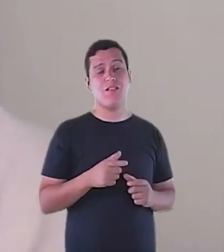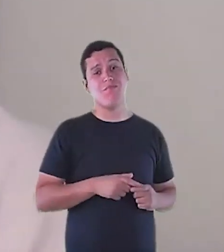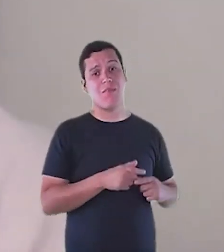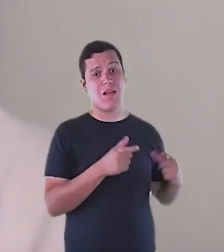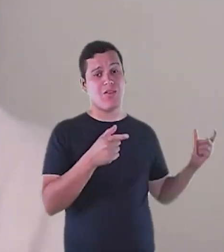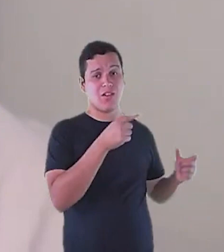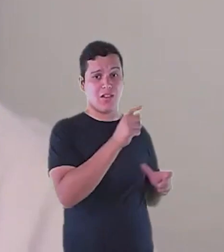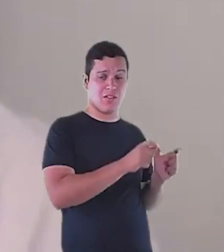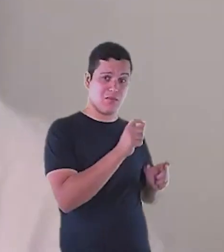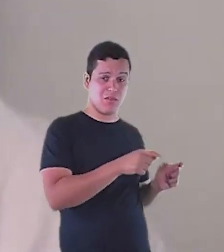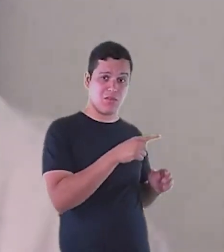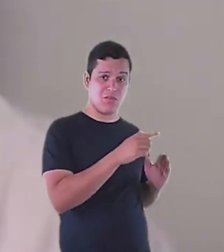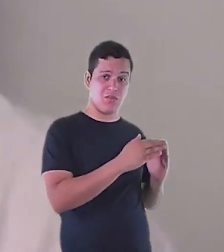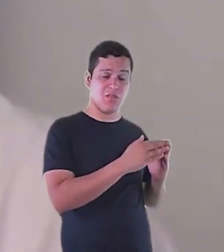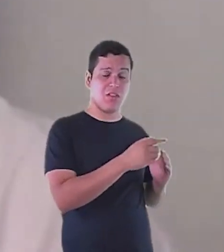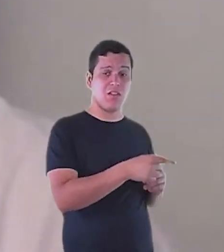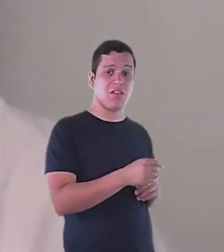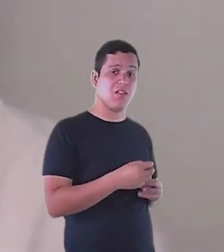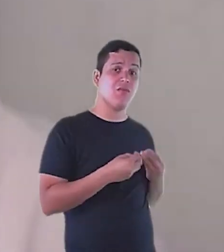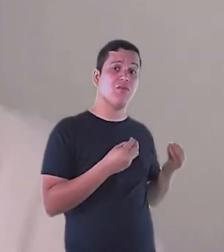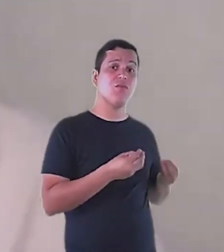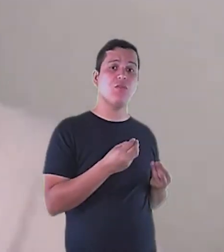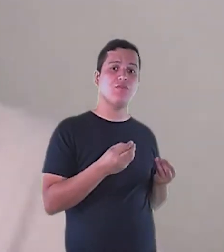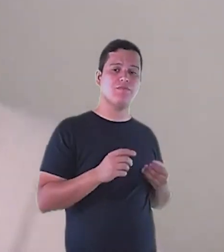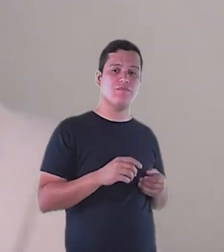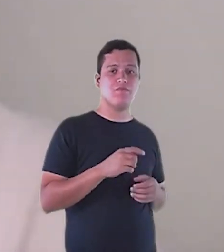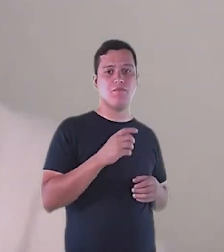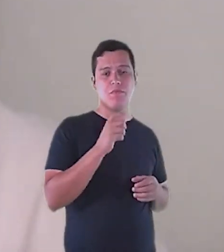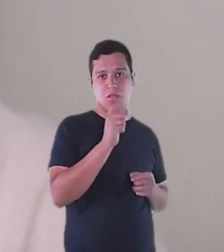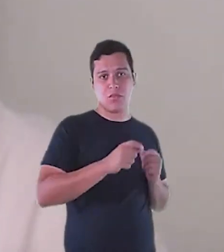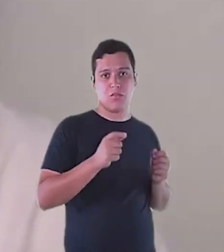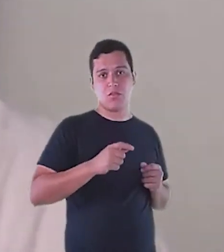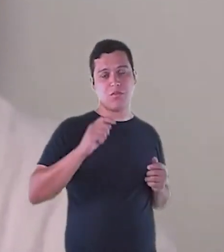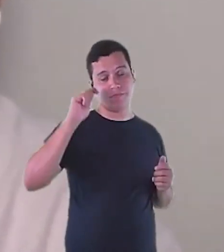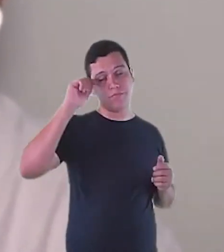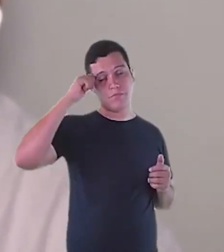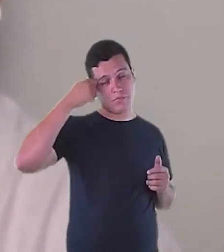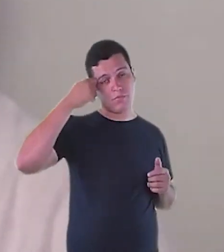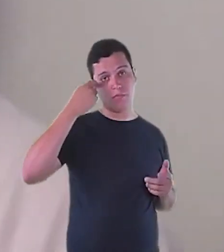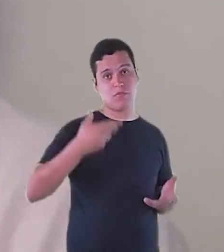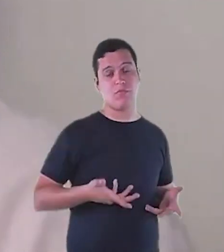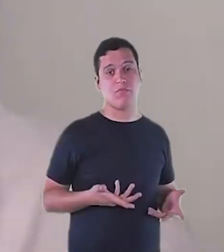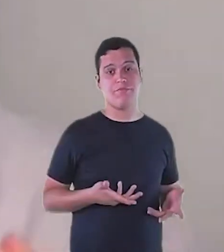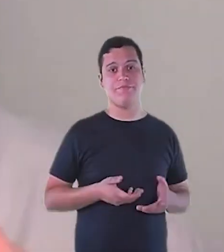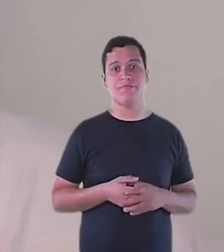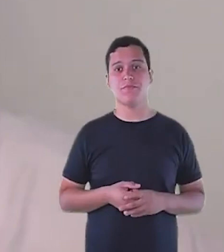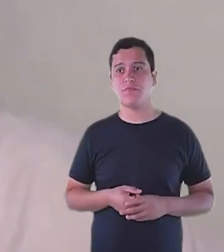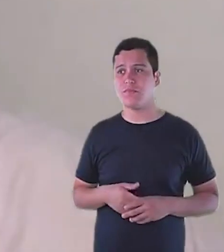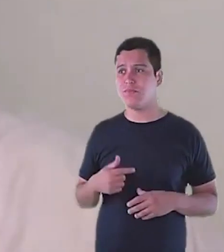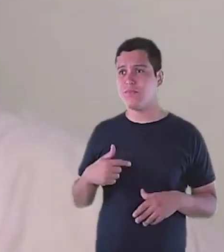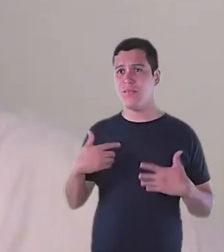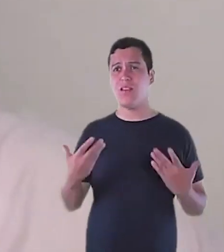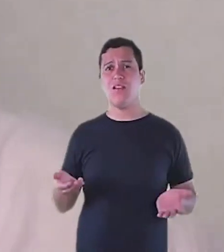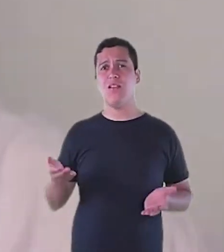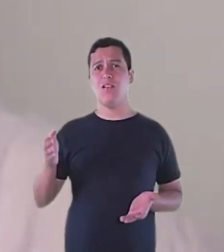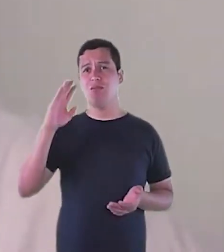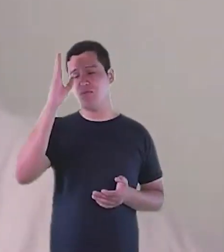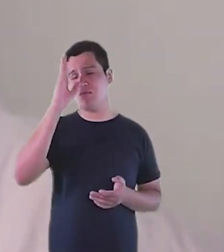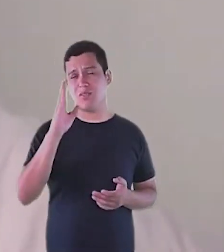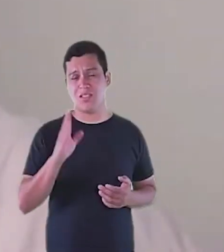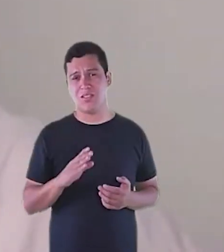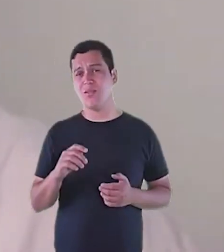população africana, descendente de africanos, né? População afrodescendente. Então o Brasil é um país segregado